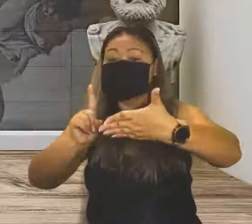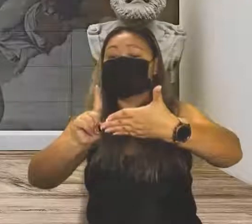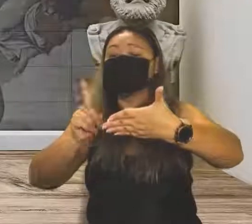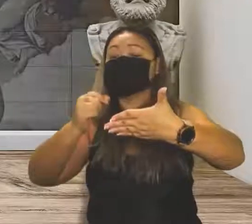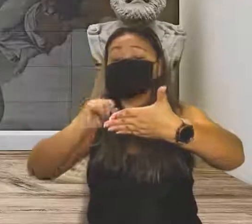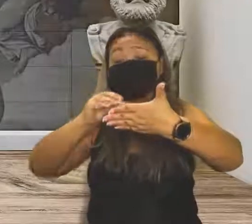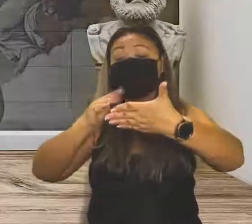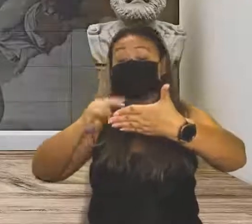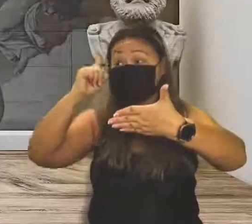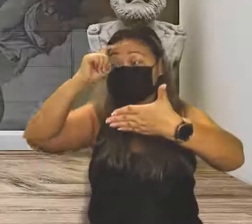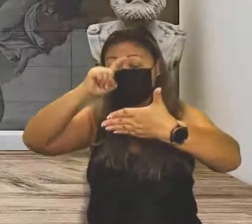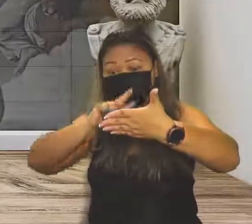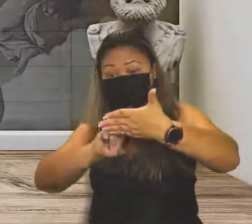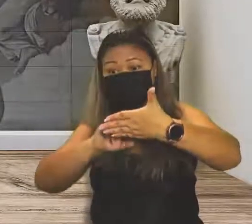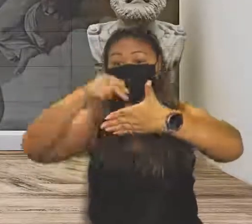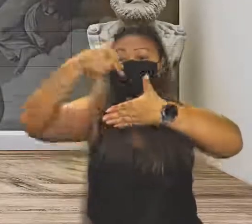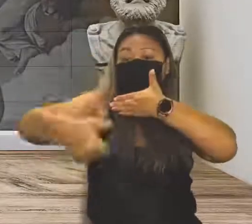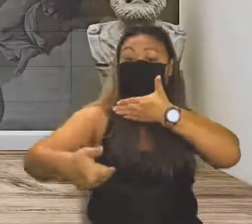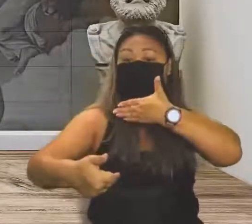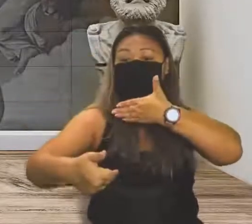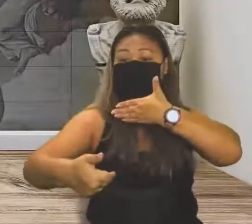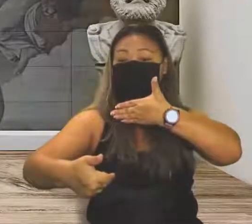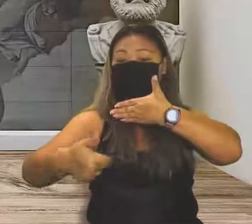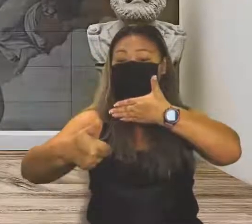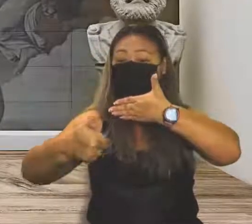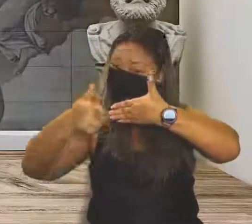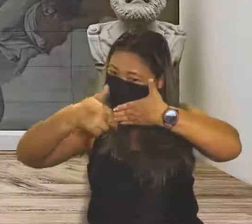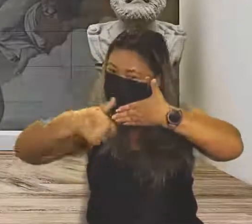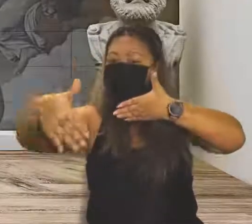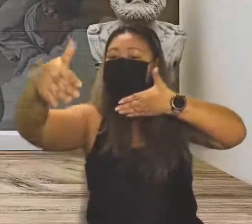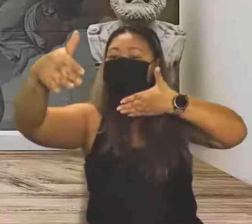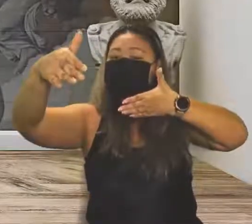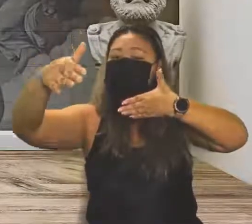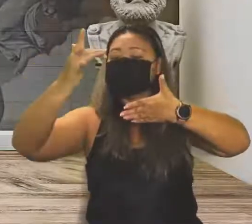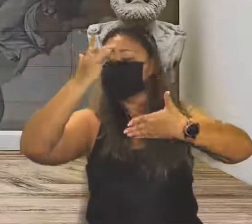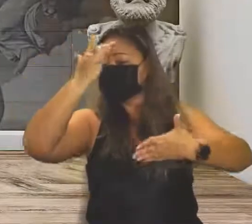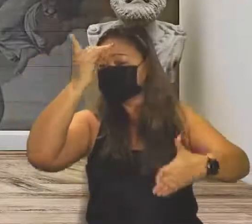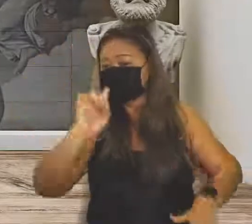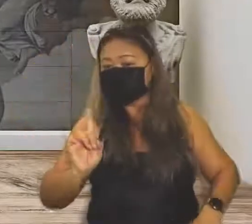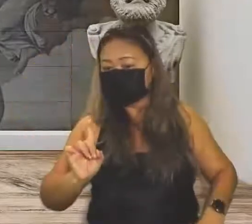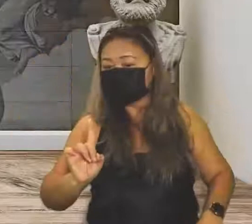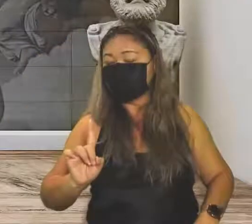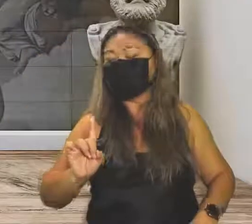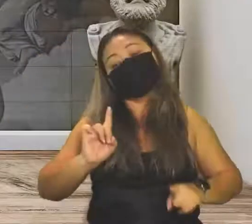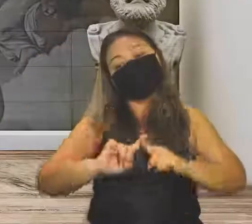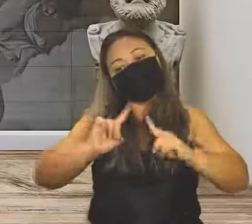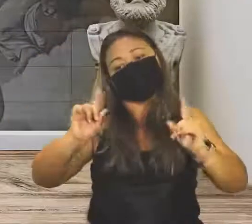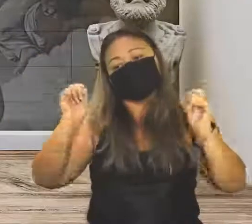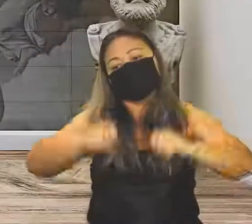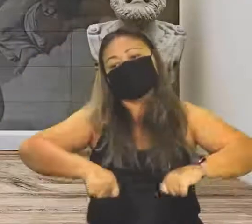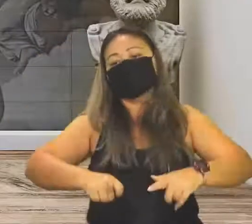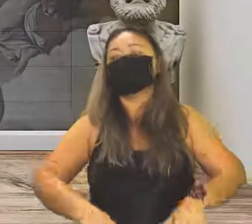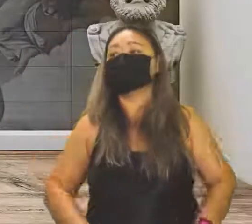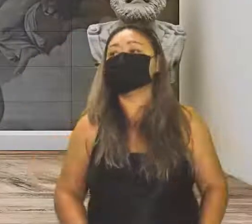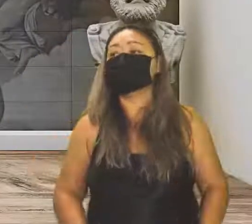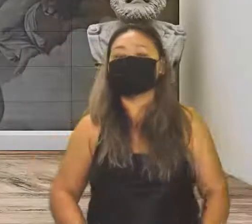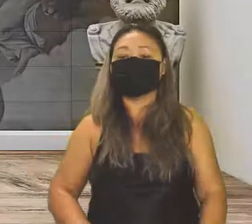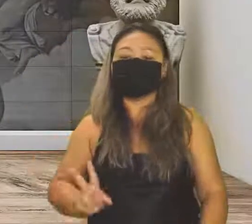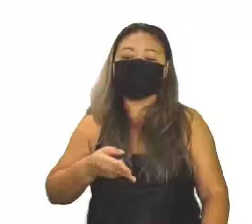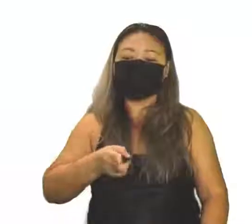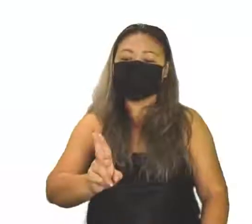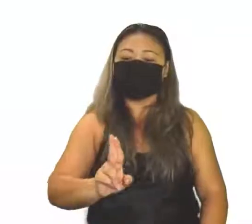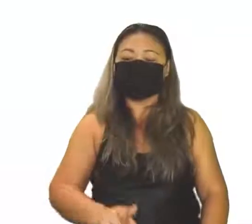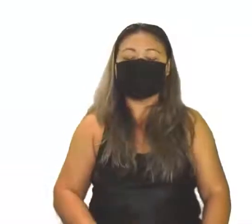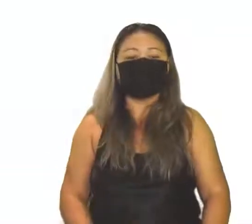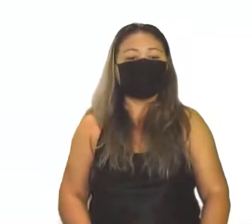ser um trampolim. Pule ela, passe para frente. Não é fácil, mas é possível, tá? Continuando,